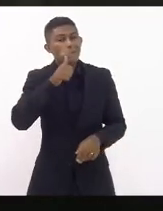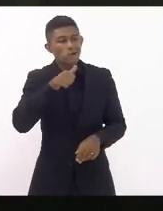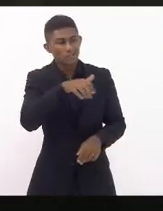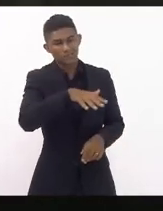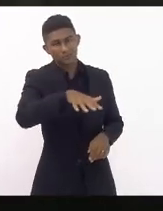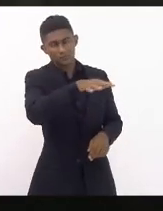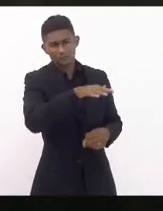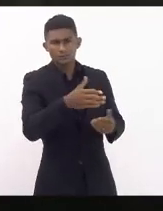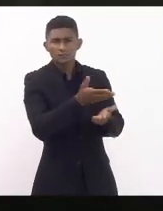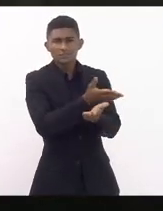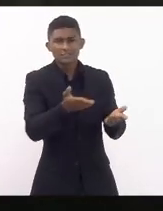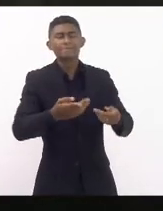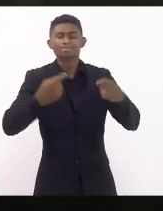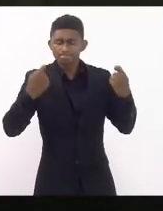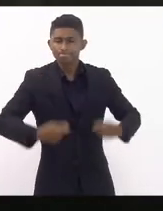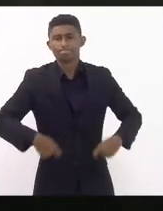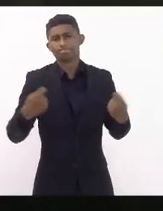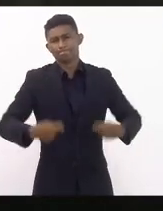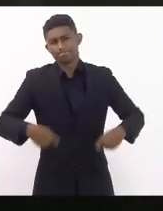daquelas que realmente